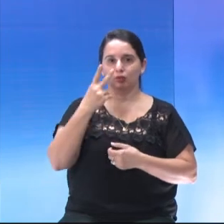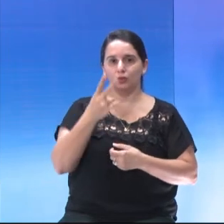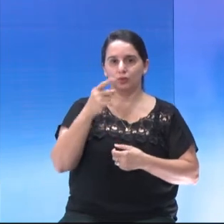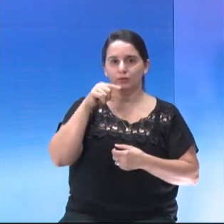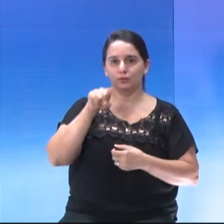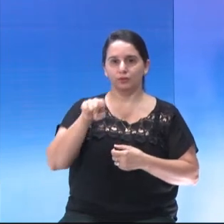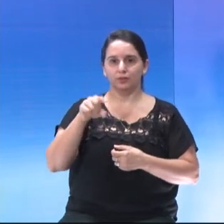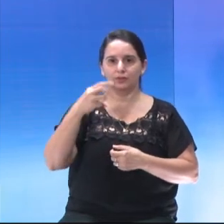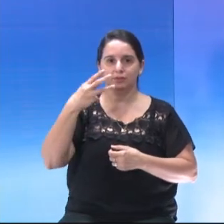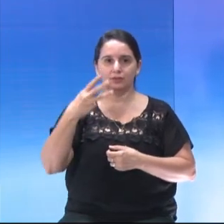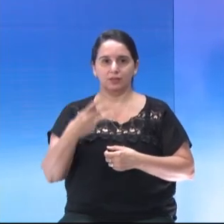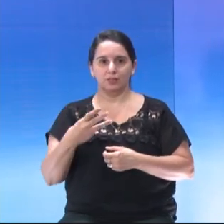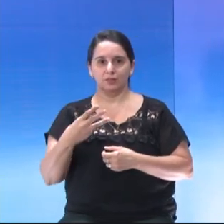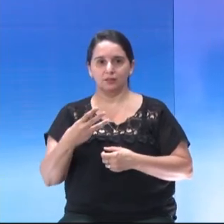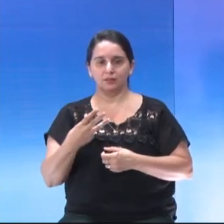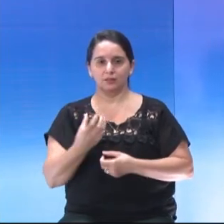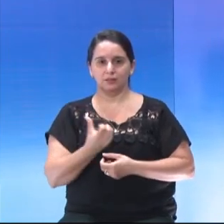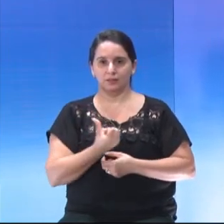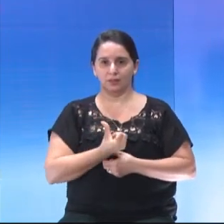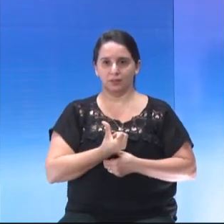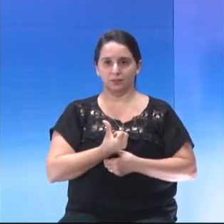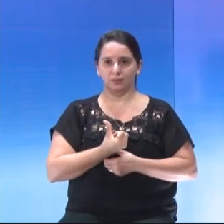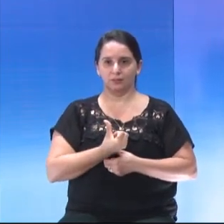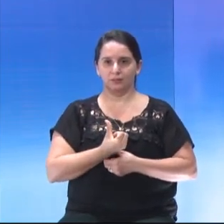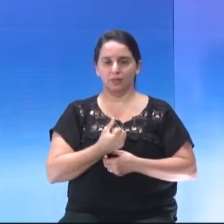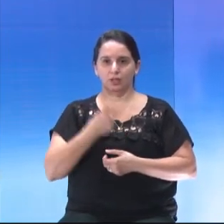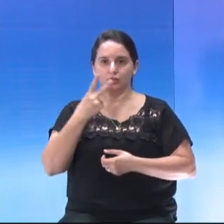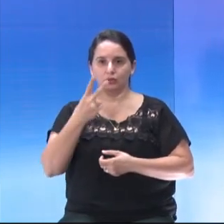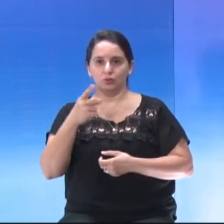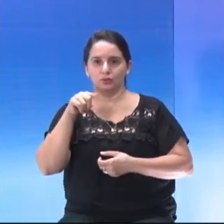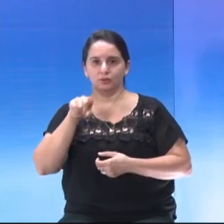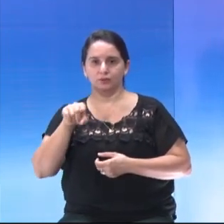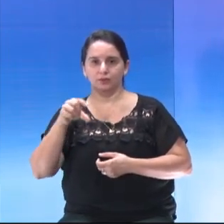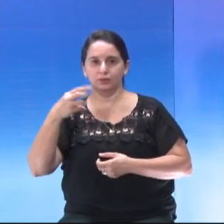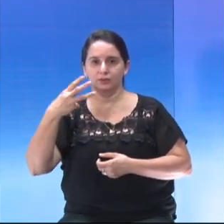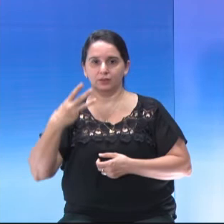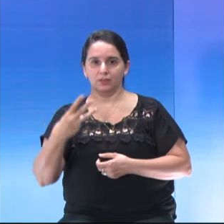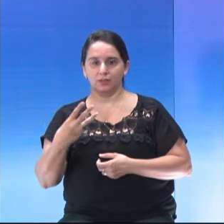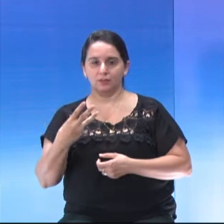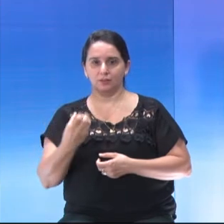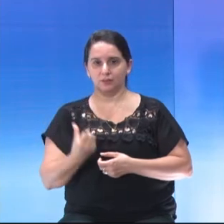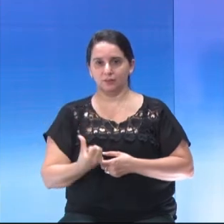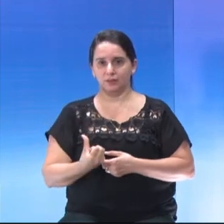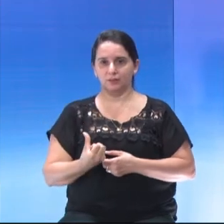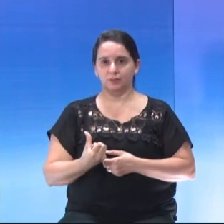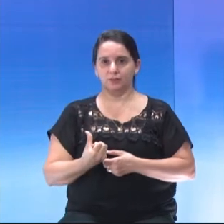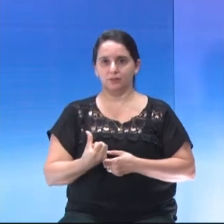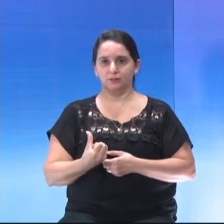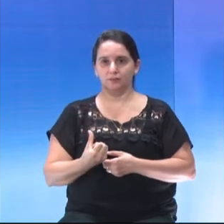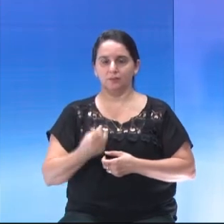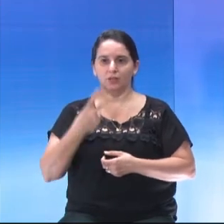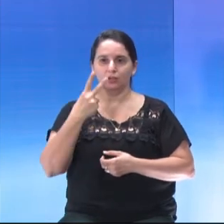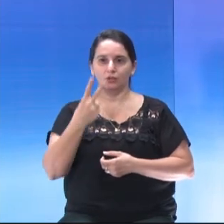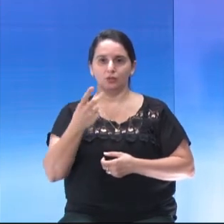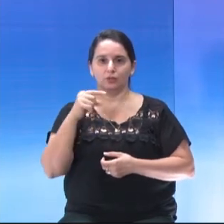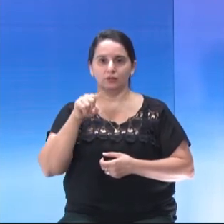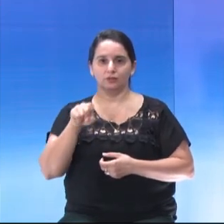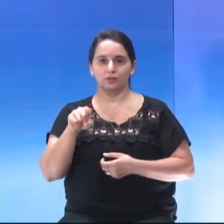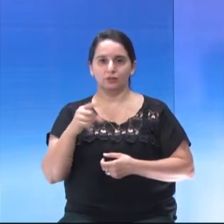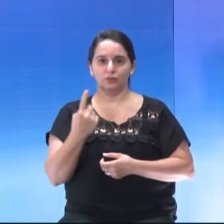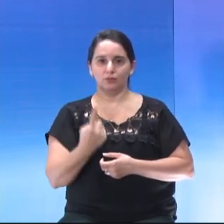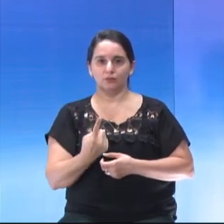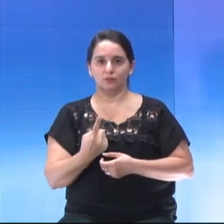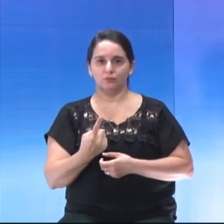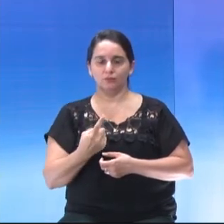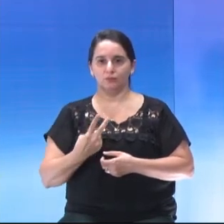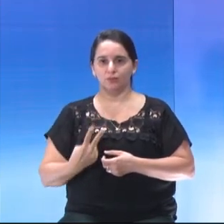2 vezes 3, 6. 2 vezes 3, 6. 2